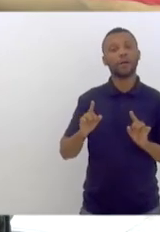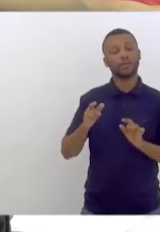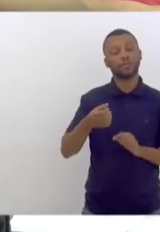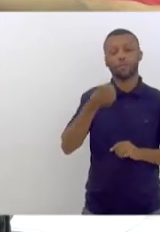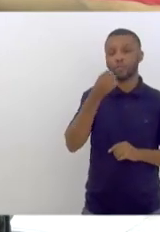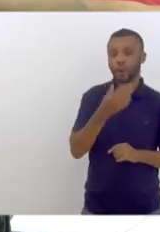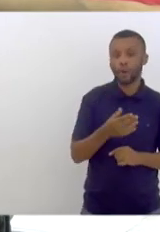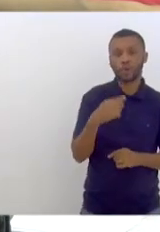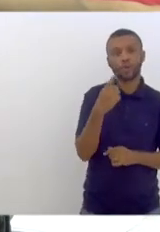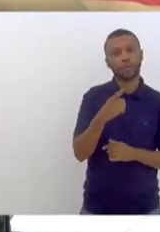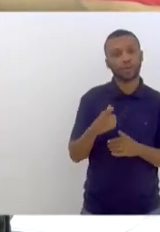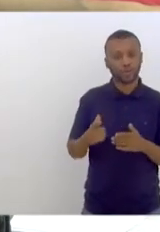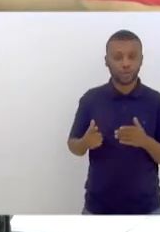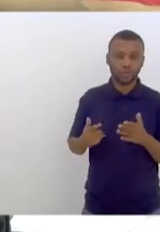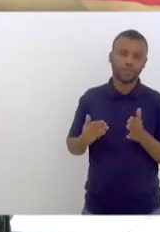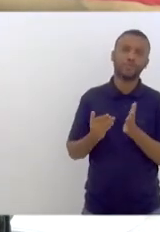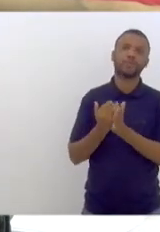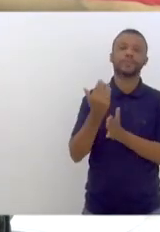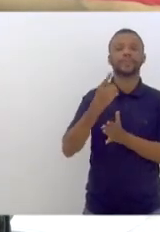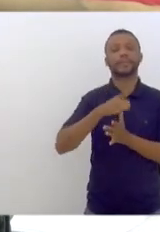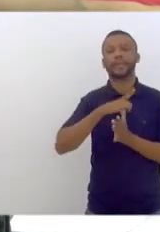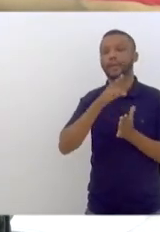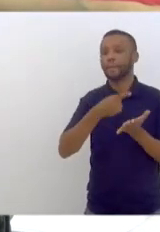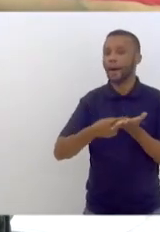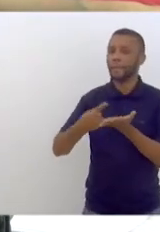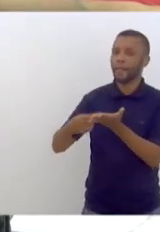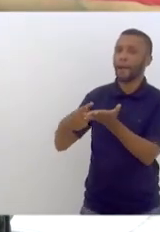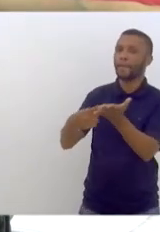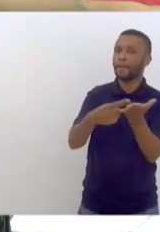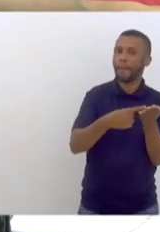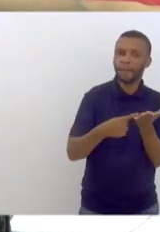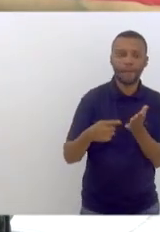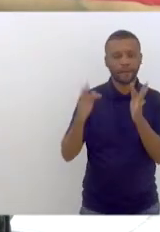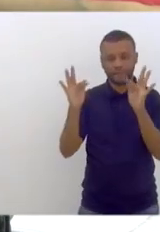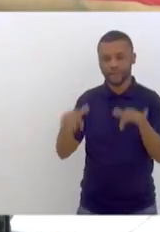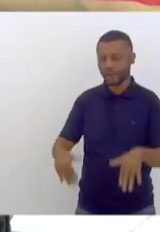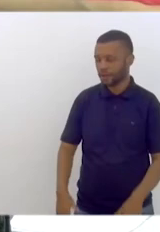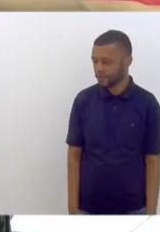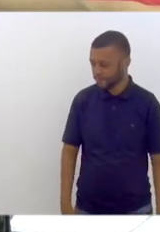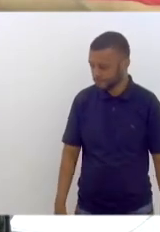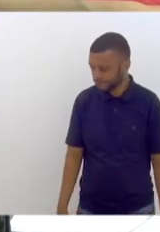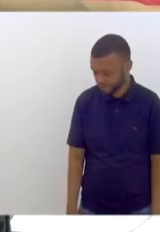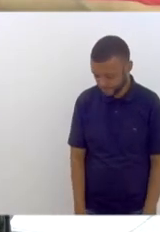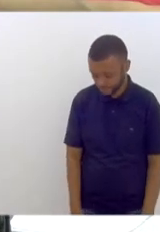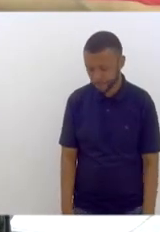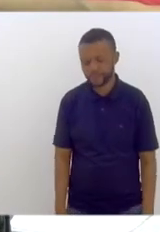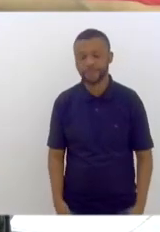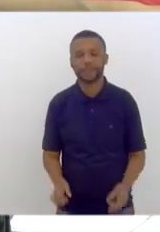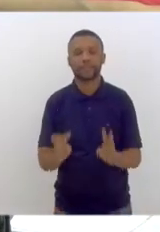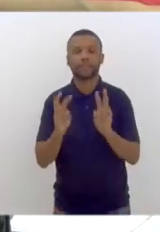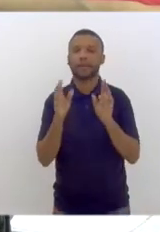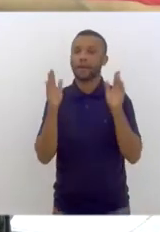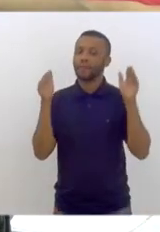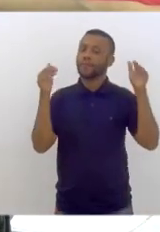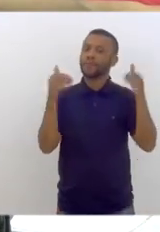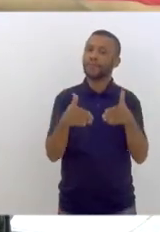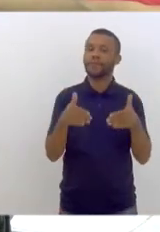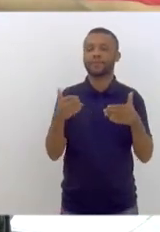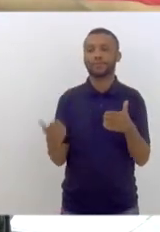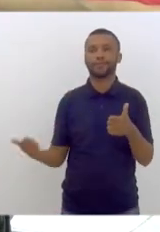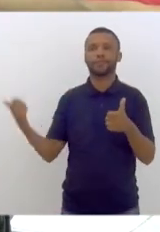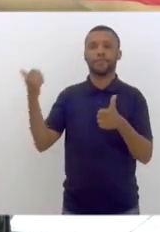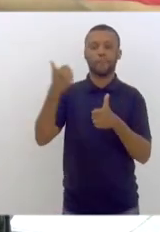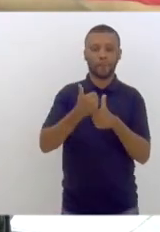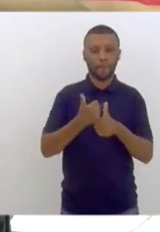a essa costura final. E a questão específica do